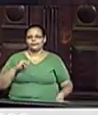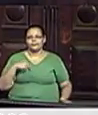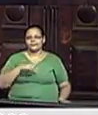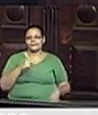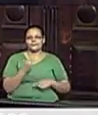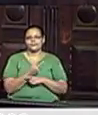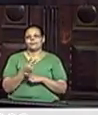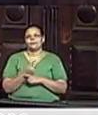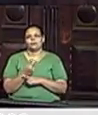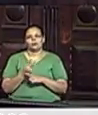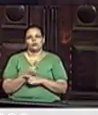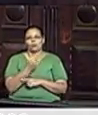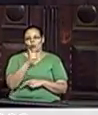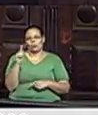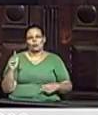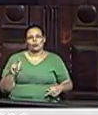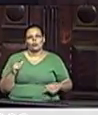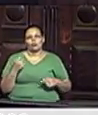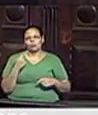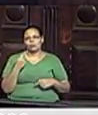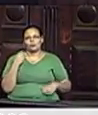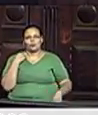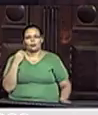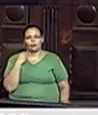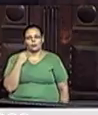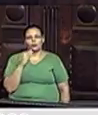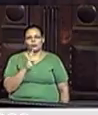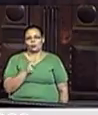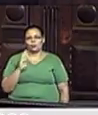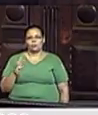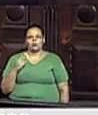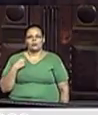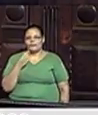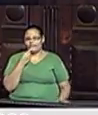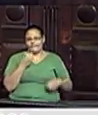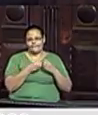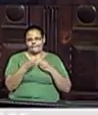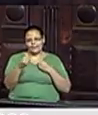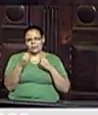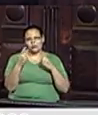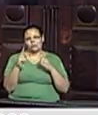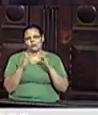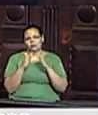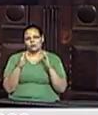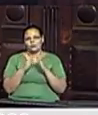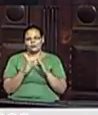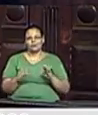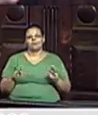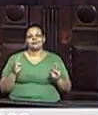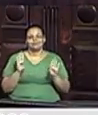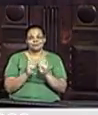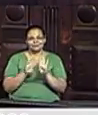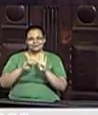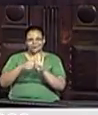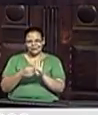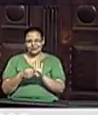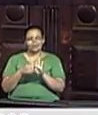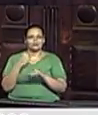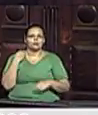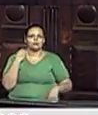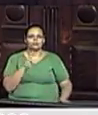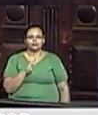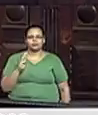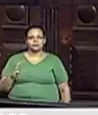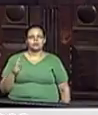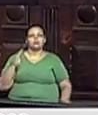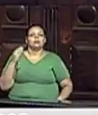procurar necessariamente uma outra agência do Banco do Brasil. Vão procurar uma outra agência próxima de sua casa. Então, o fechamento de agências do Banco do Brasil e da